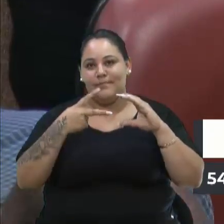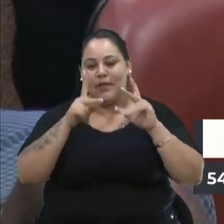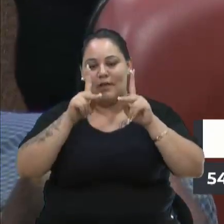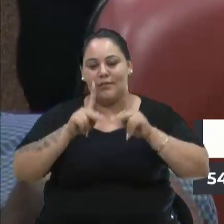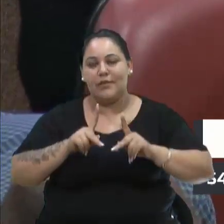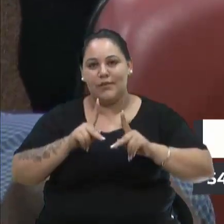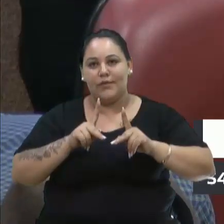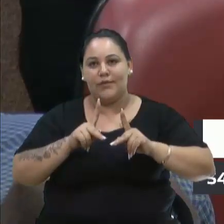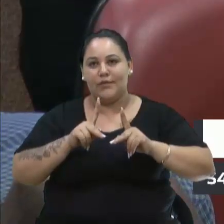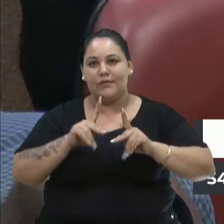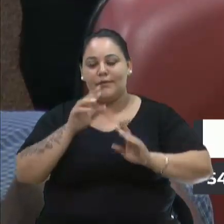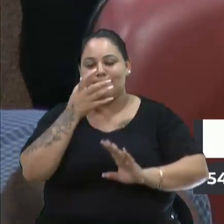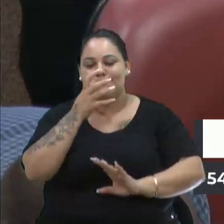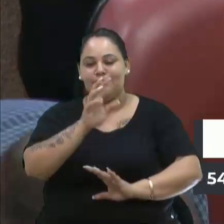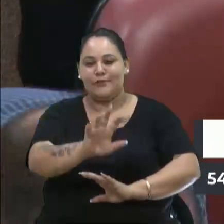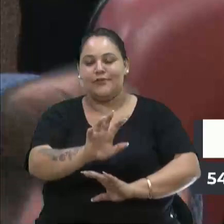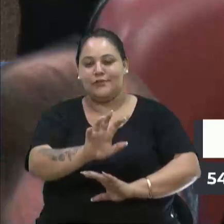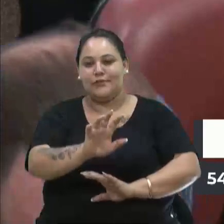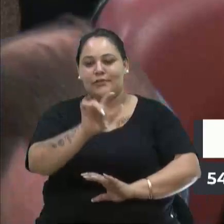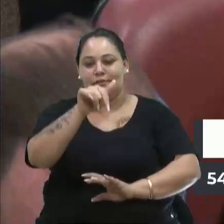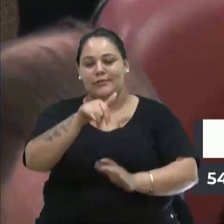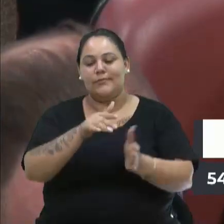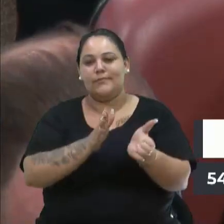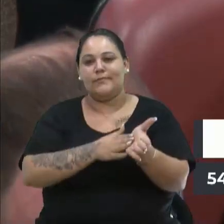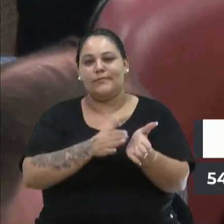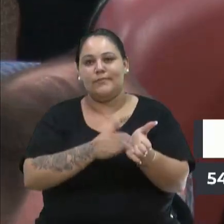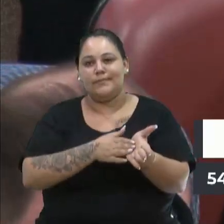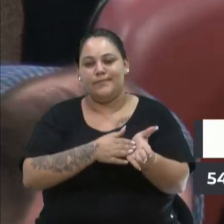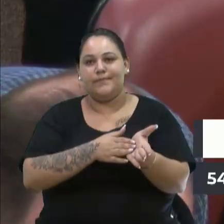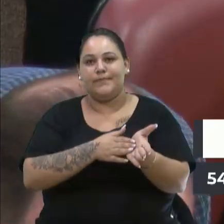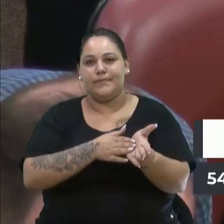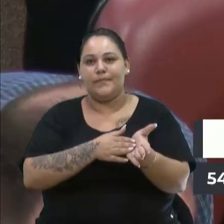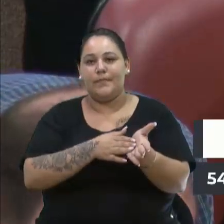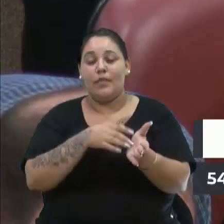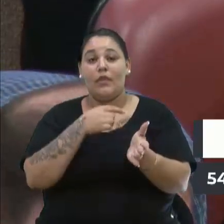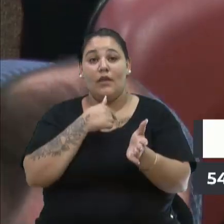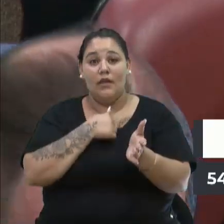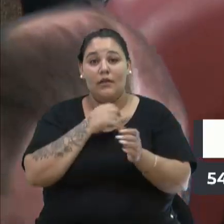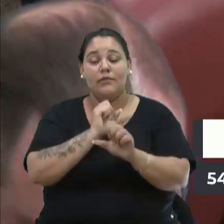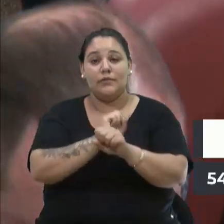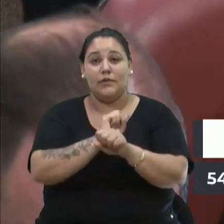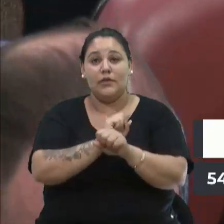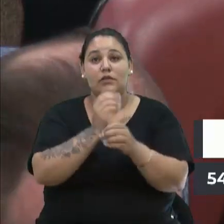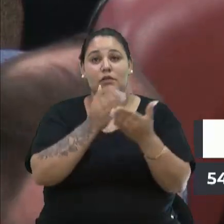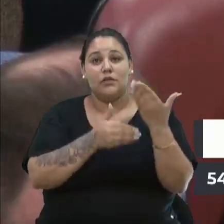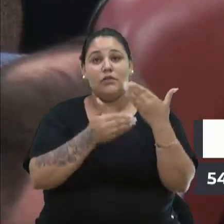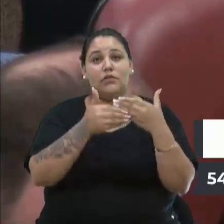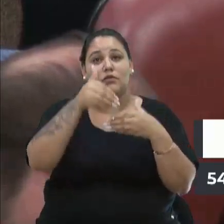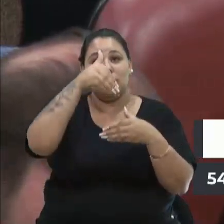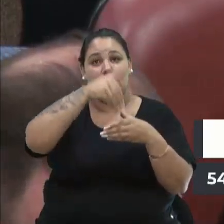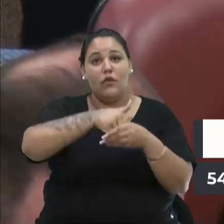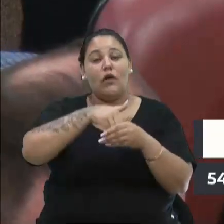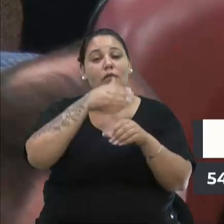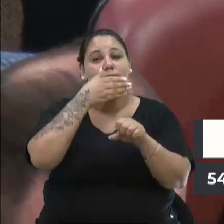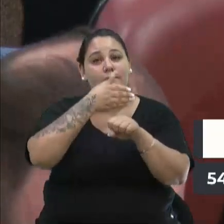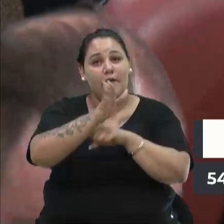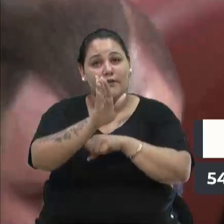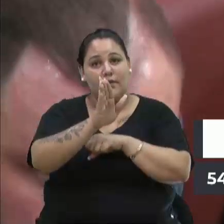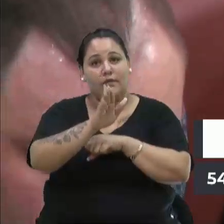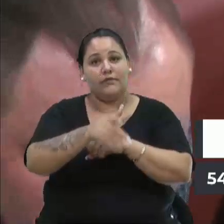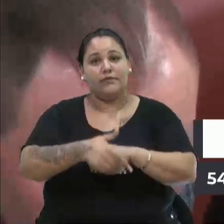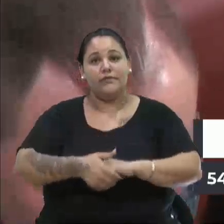rejeitar esse pedido. Eu espero que todos votem favorável.